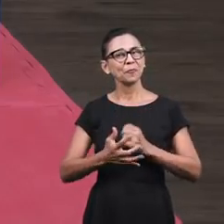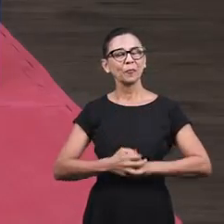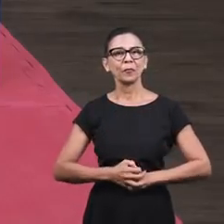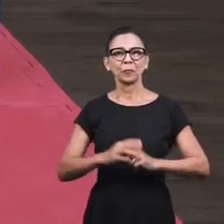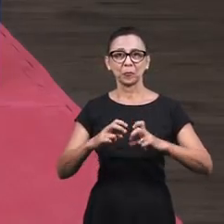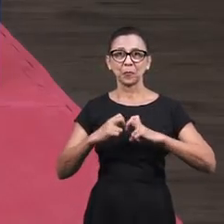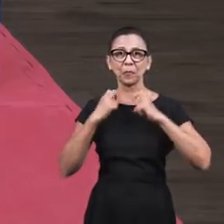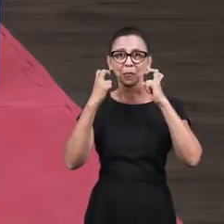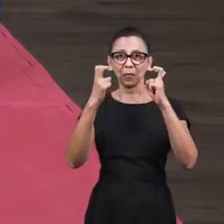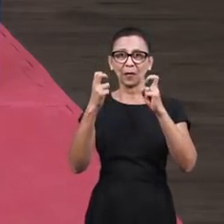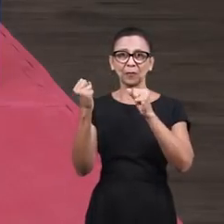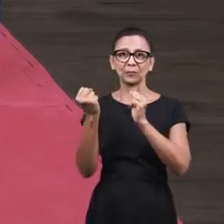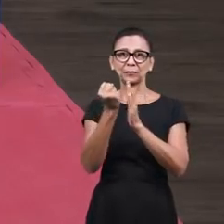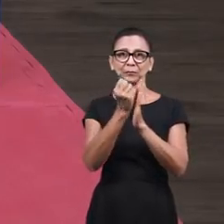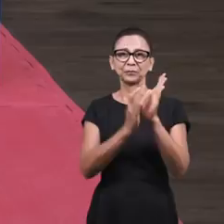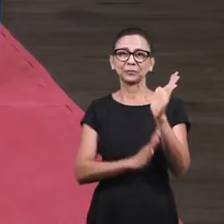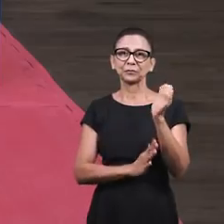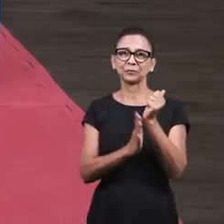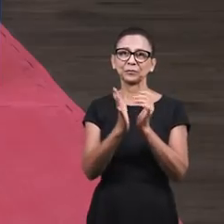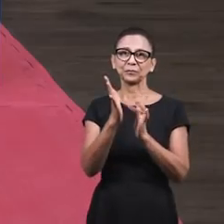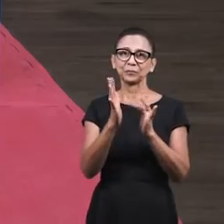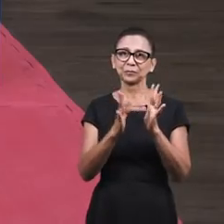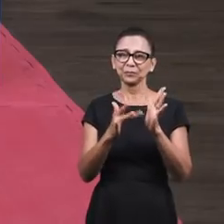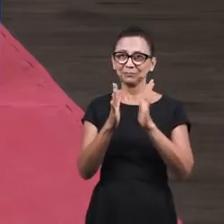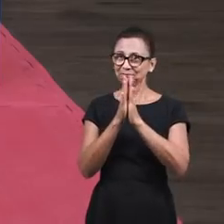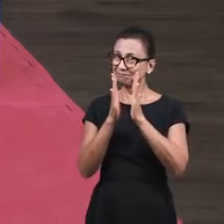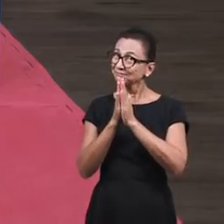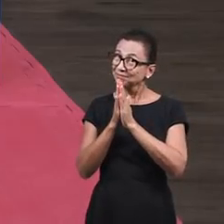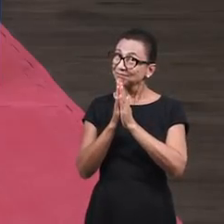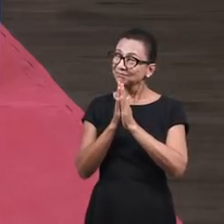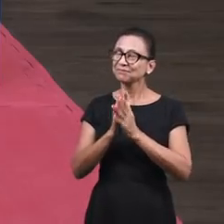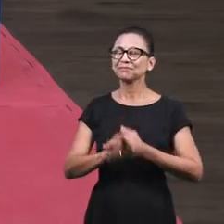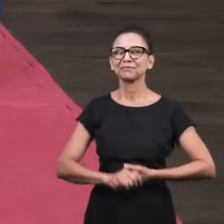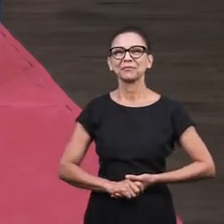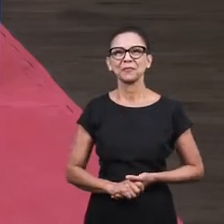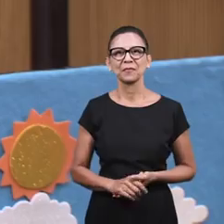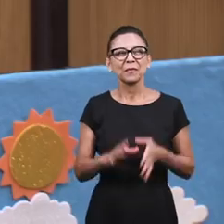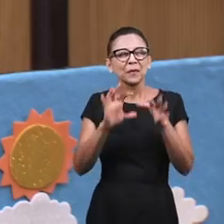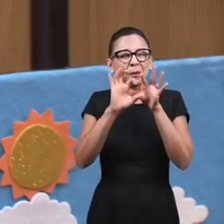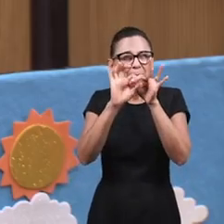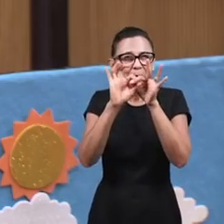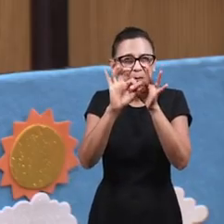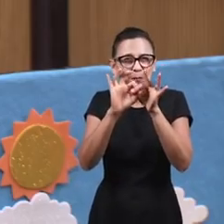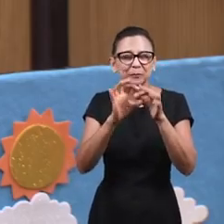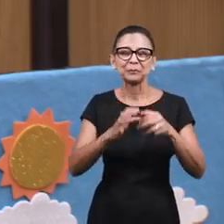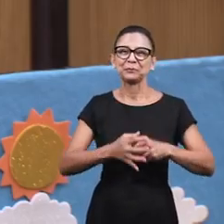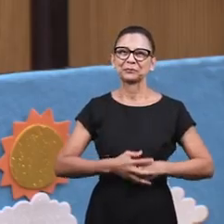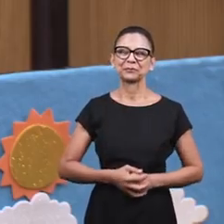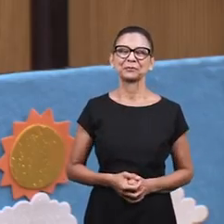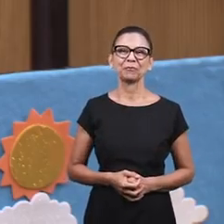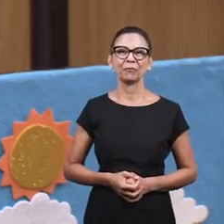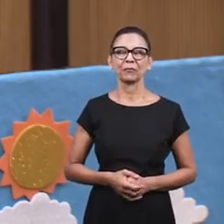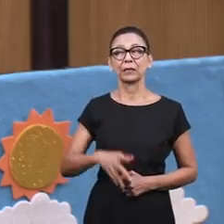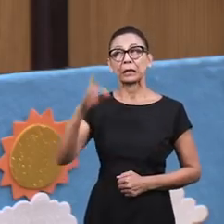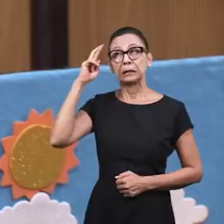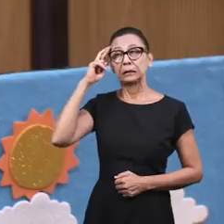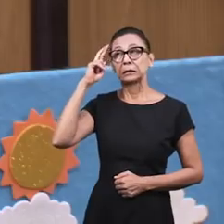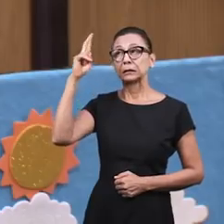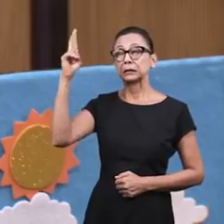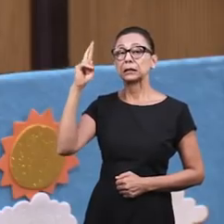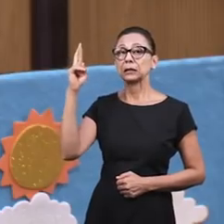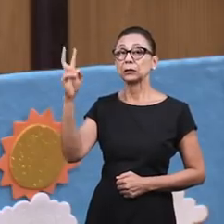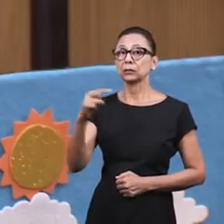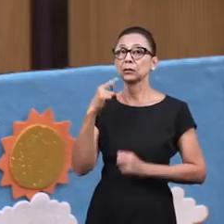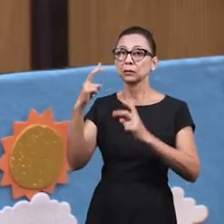do Senhor vamos Clamar Pelo Sangue de Jesus Vamos fazer esta oração vamos fechar os olhos o